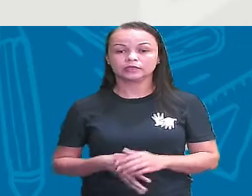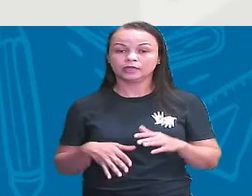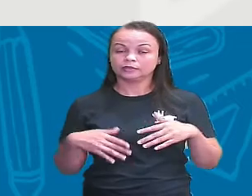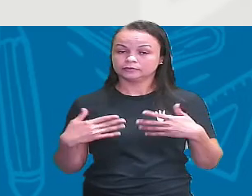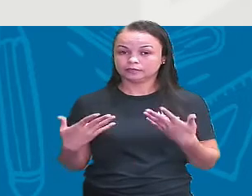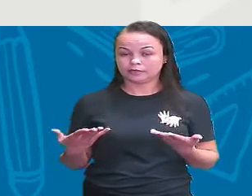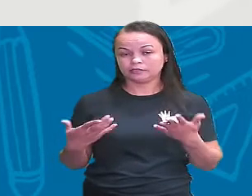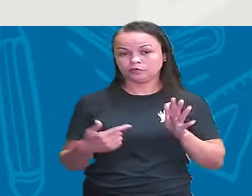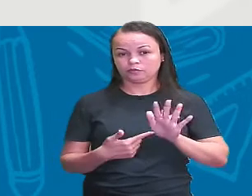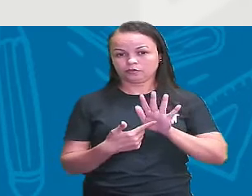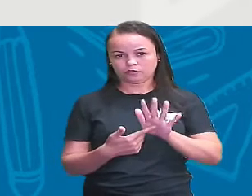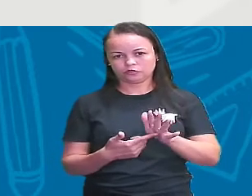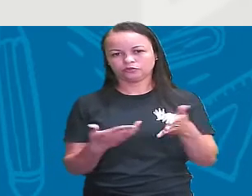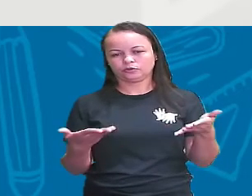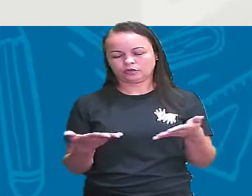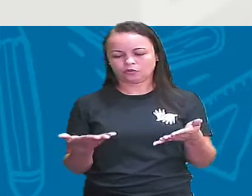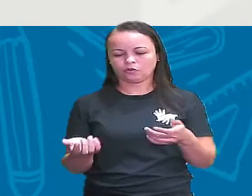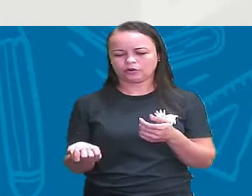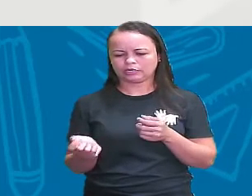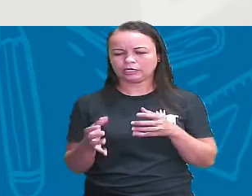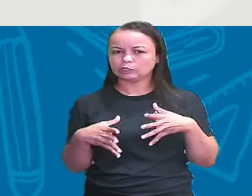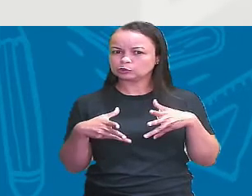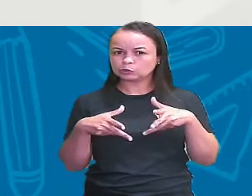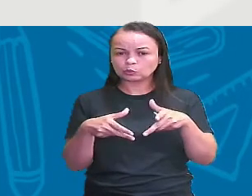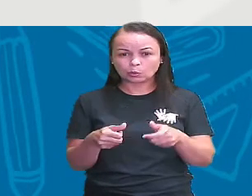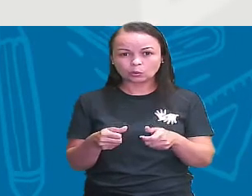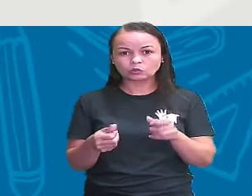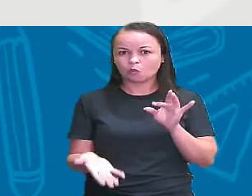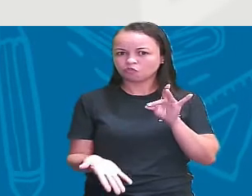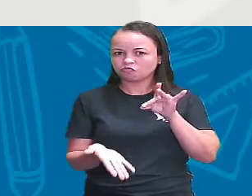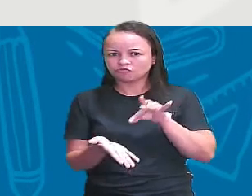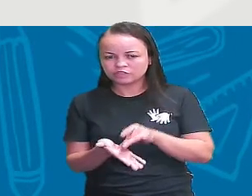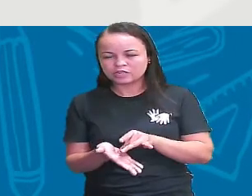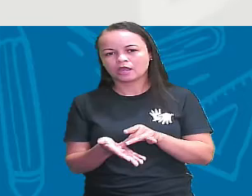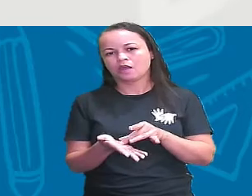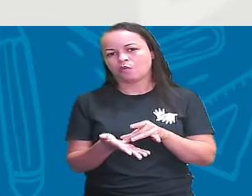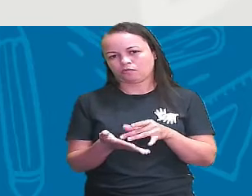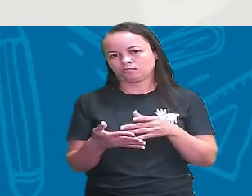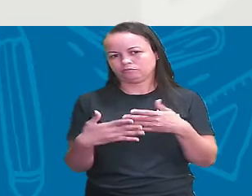toda representação ela é fiel à realidade. Aquilo justamente é uma